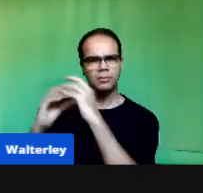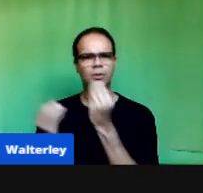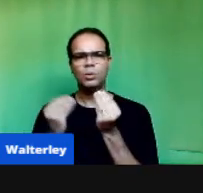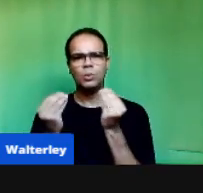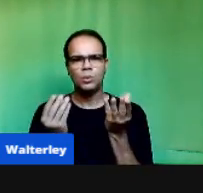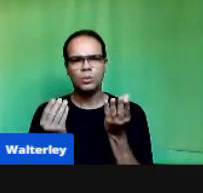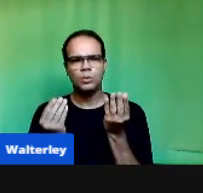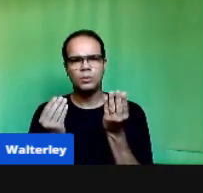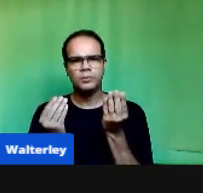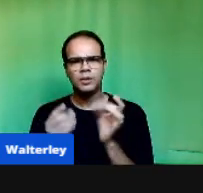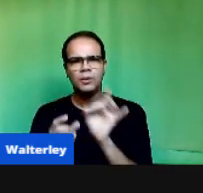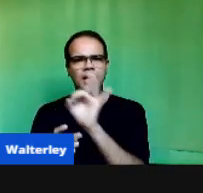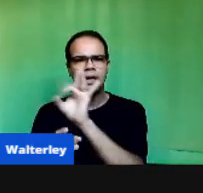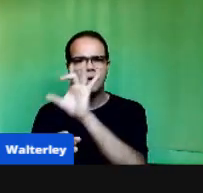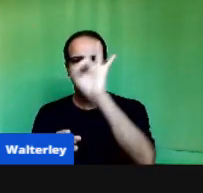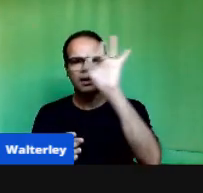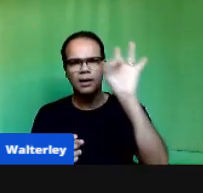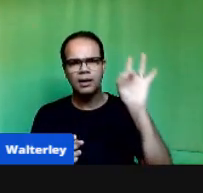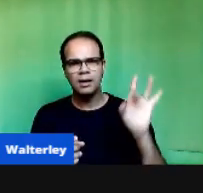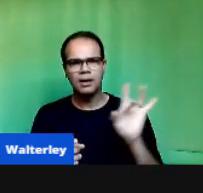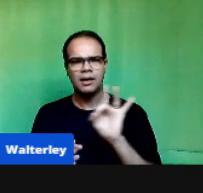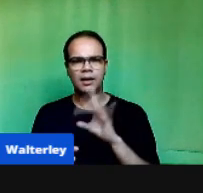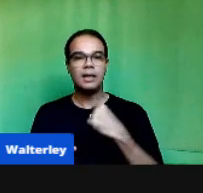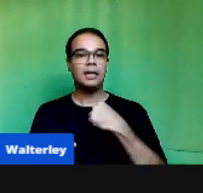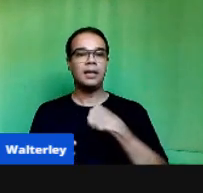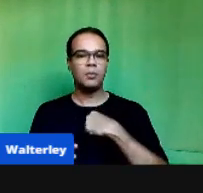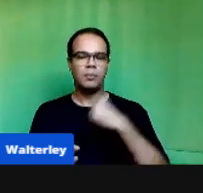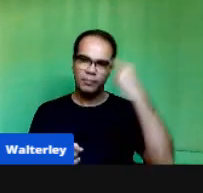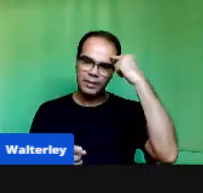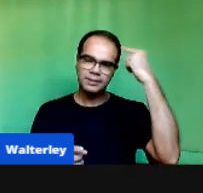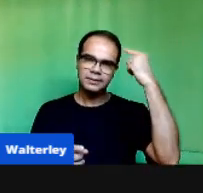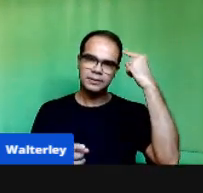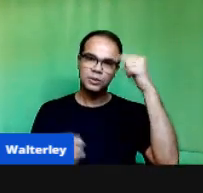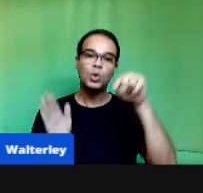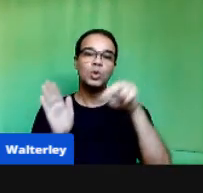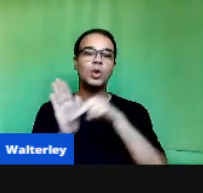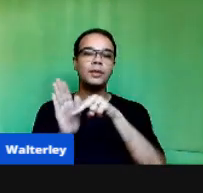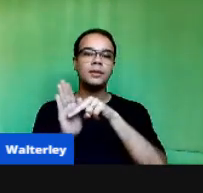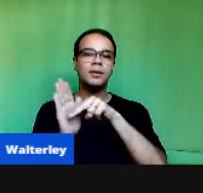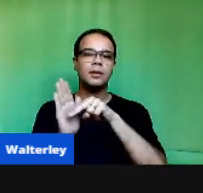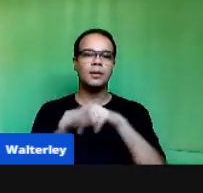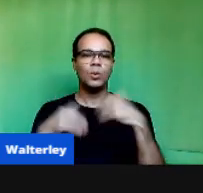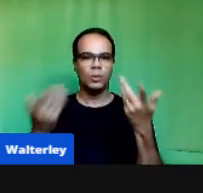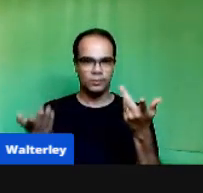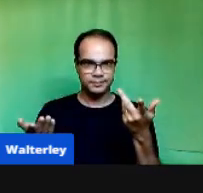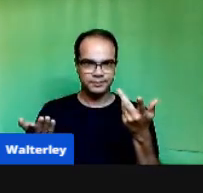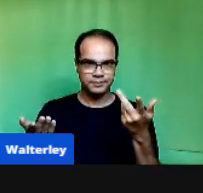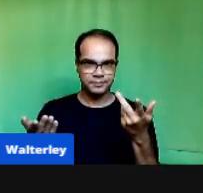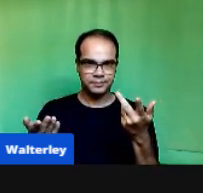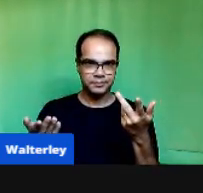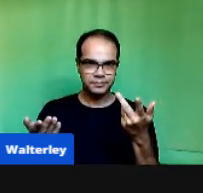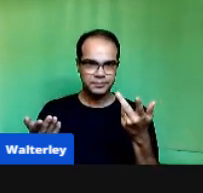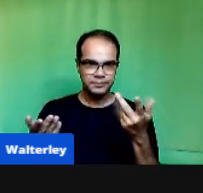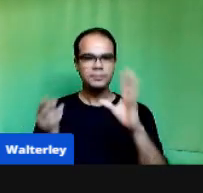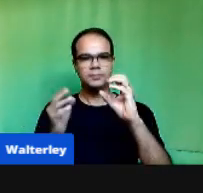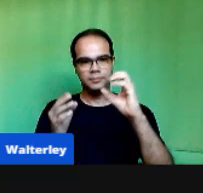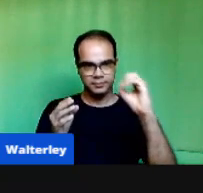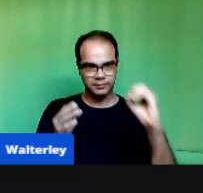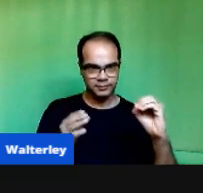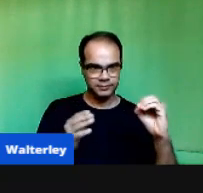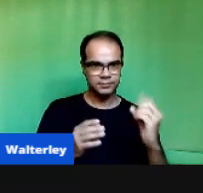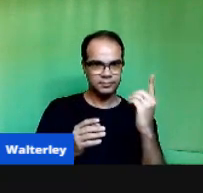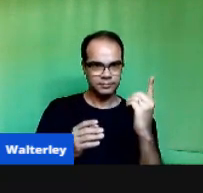em cada um desses itens, eu dou uma nota. Eu pinto a bolinha e ela é classificada de 0 a 10.